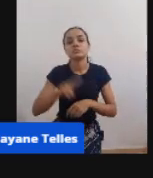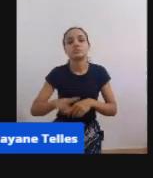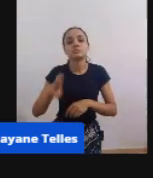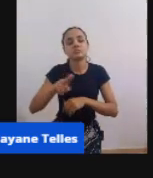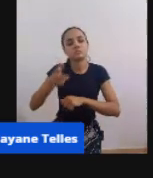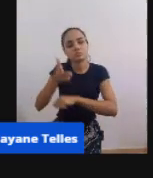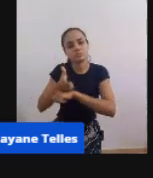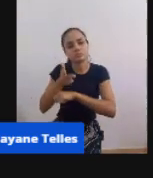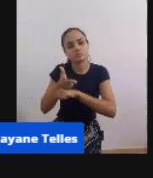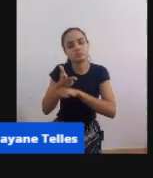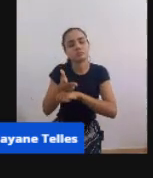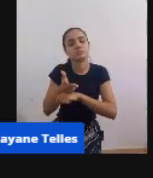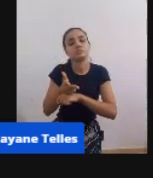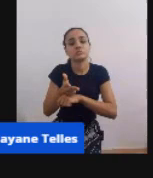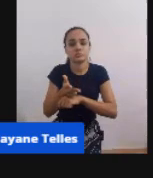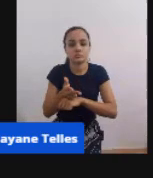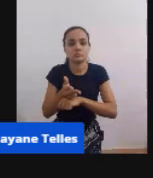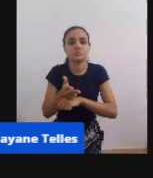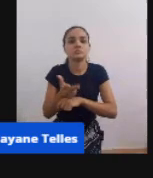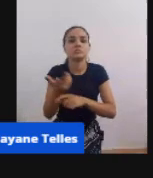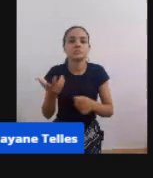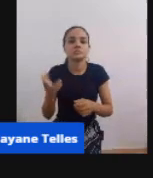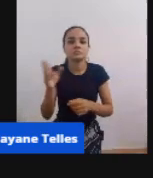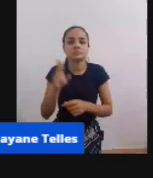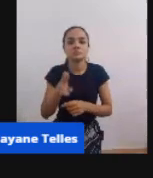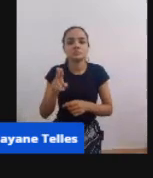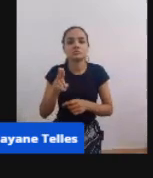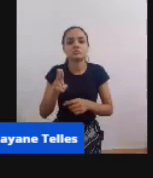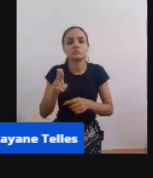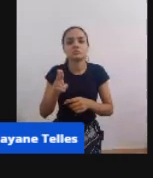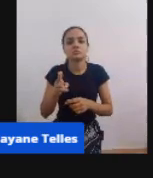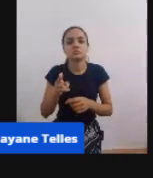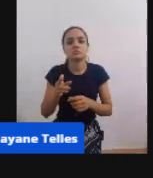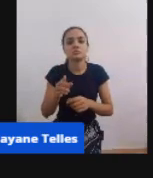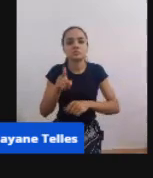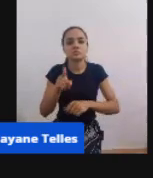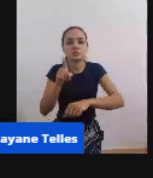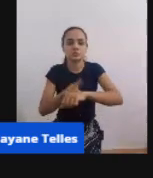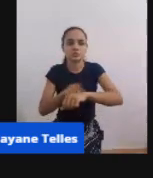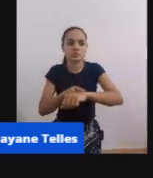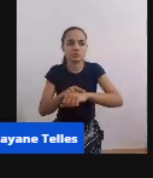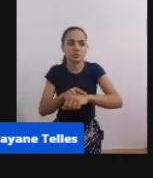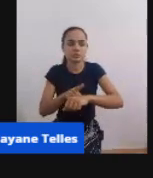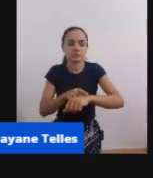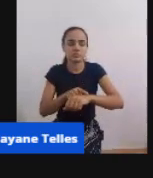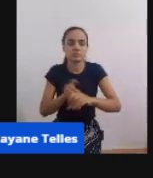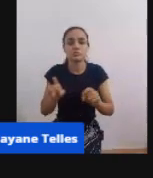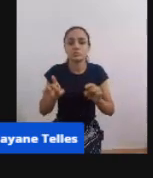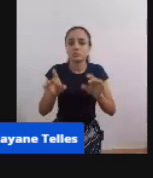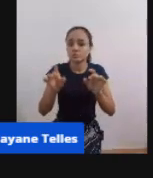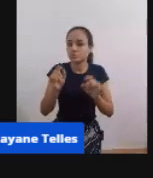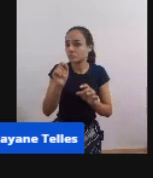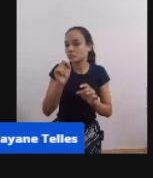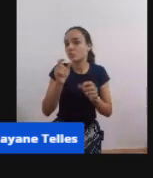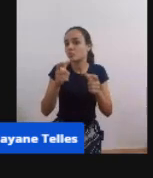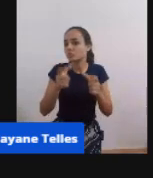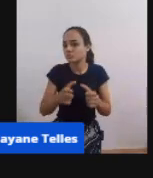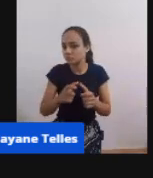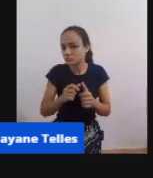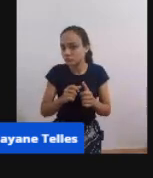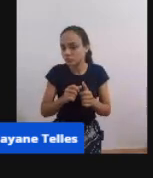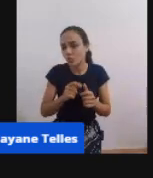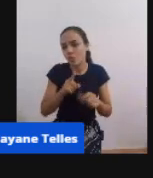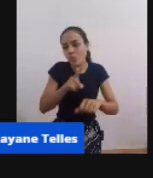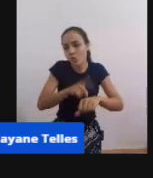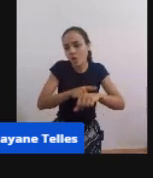lógico, preferencialmente no horário da aula da turma. Mas, se não for possível, como eu disse, em alguns casos, os pais só têm